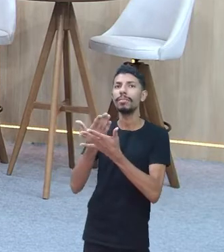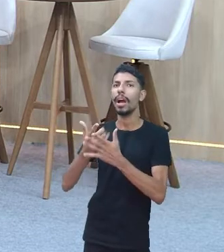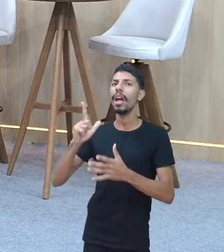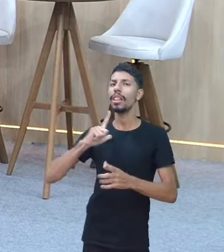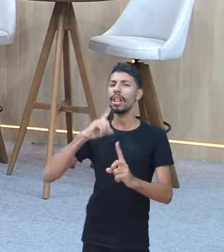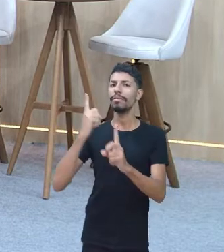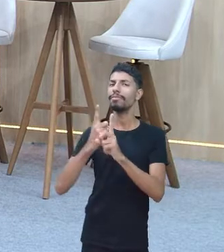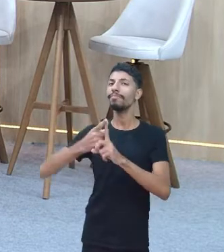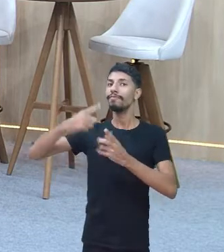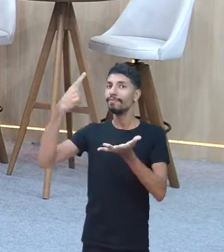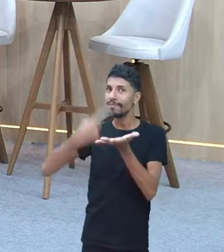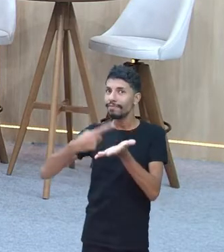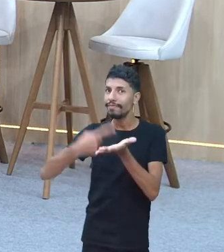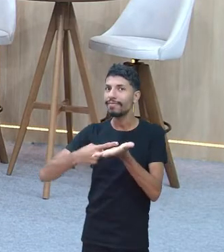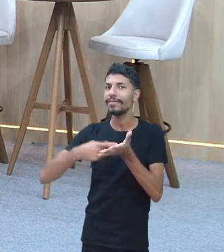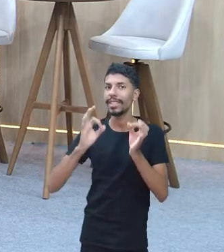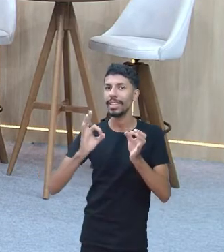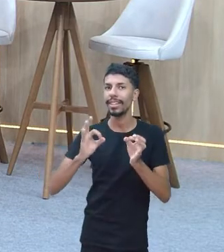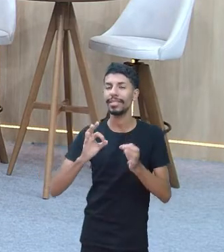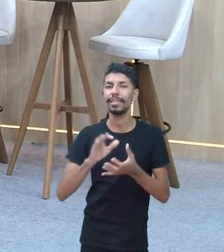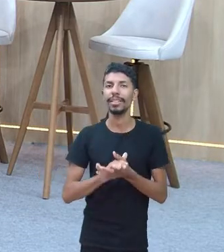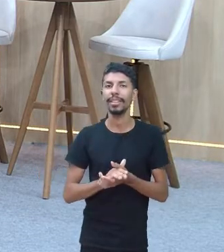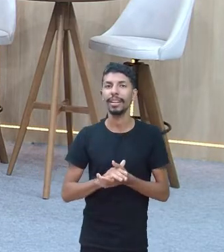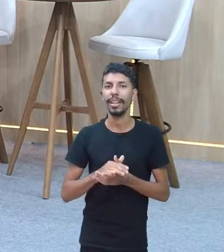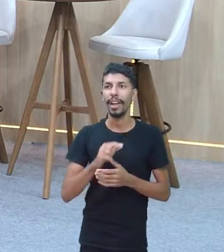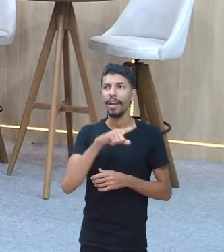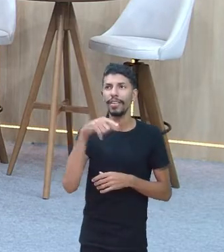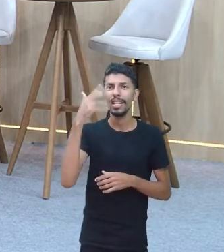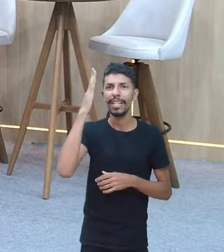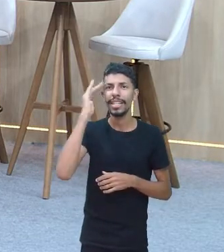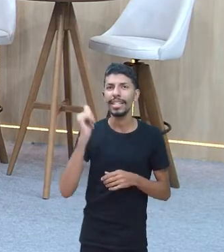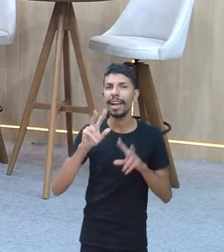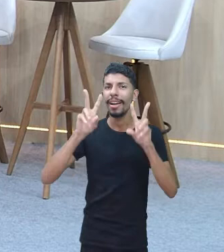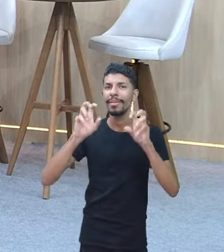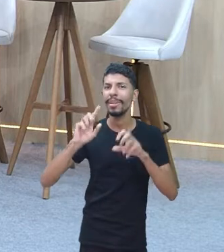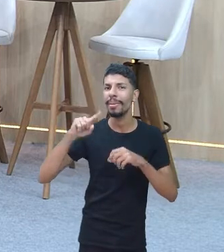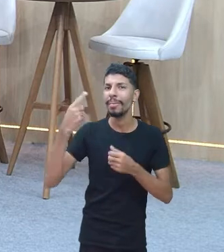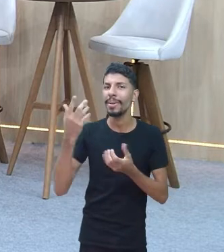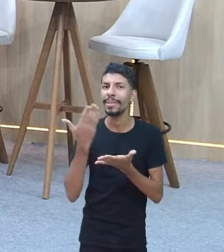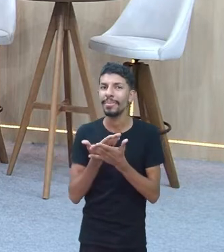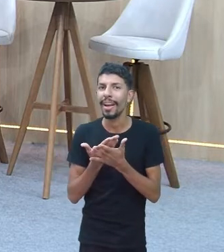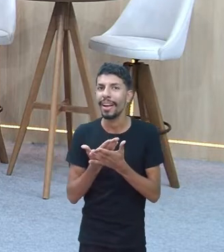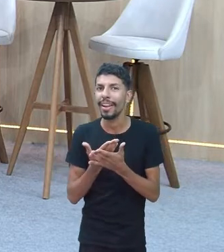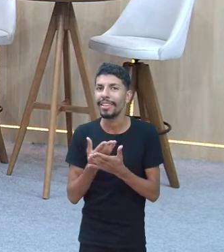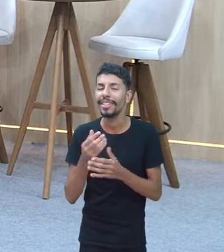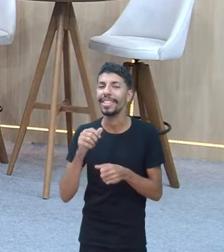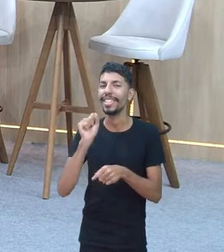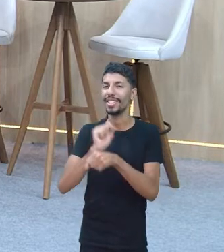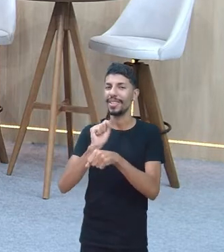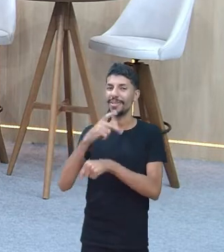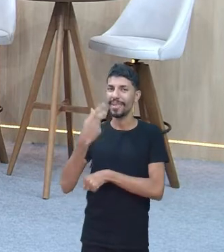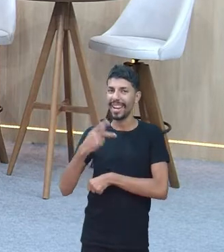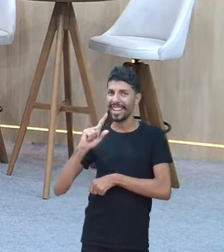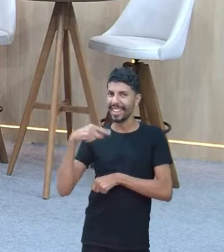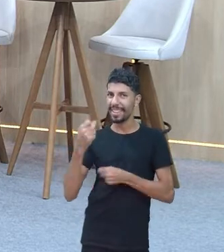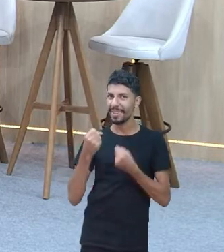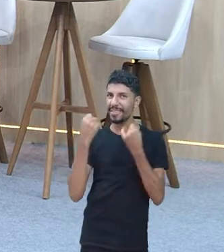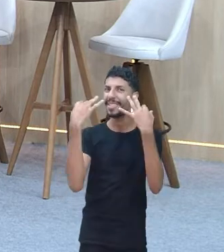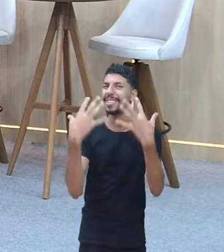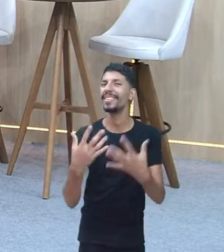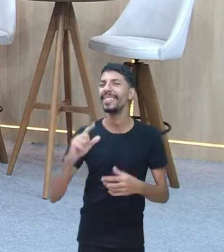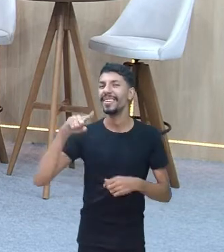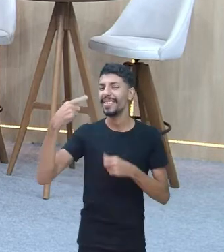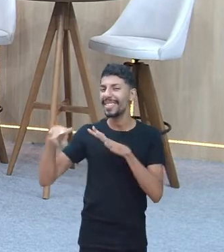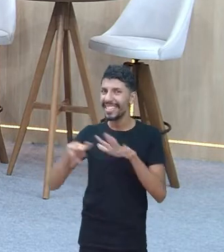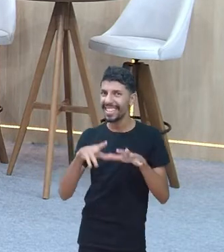aqui novamente. E aí, sabe qual vai ser a próxima aula? Sabe não? Fica aqui esperando que eu te conto, viu? Semana que